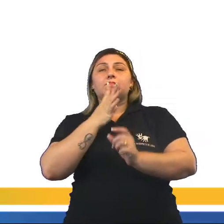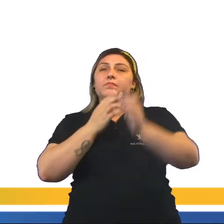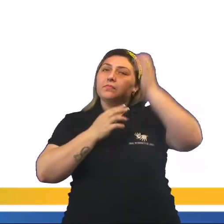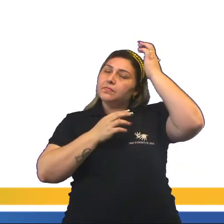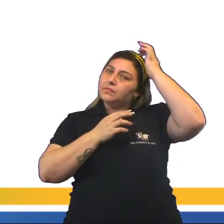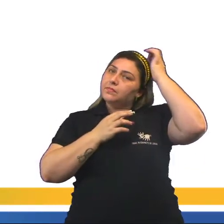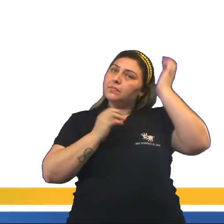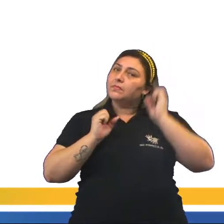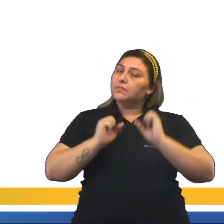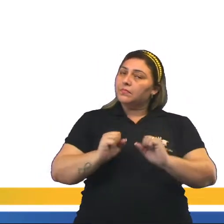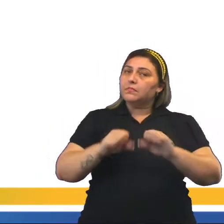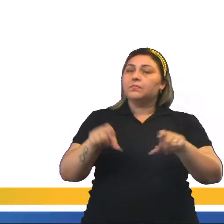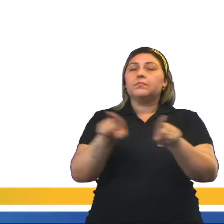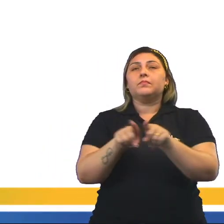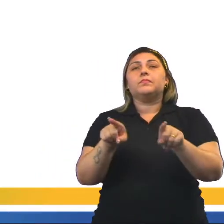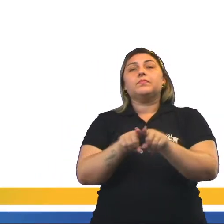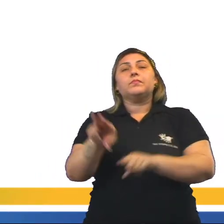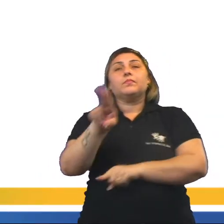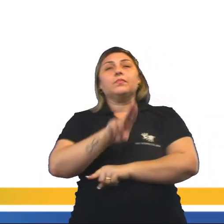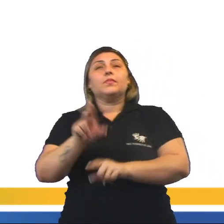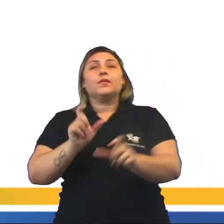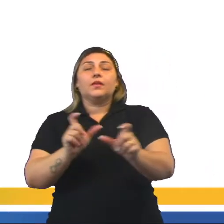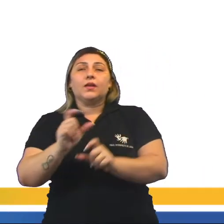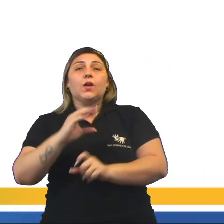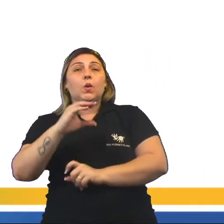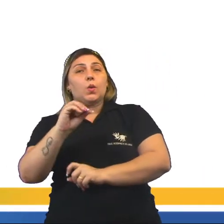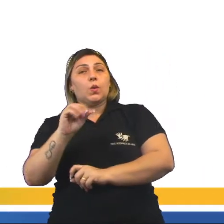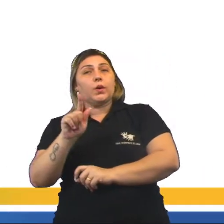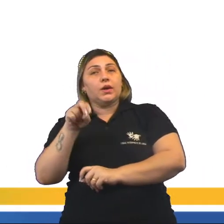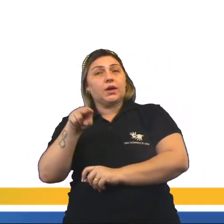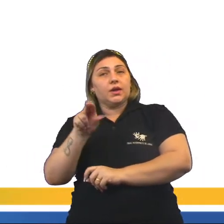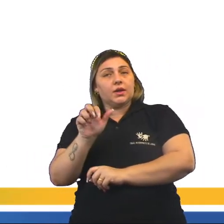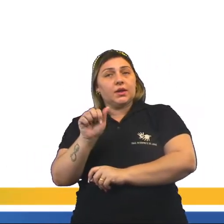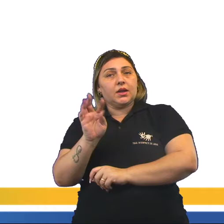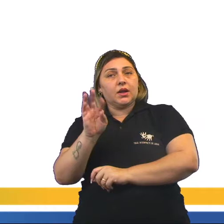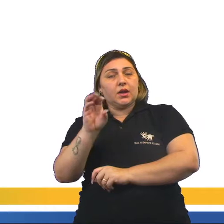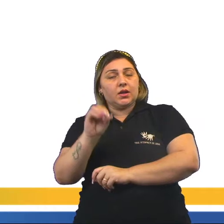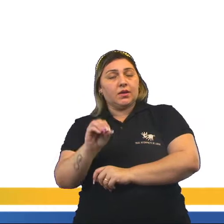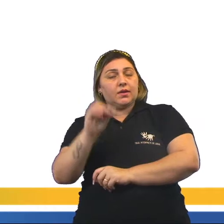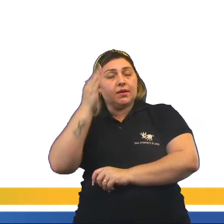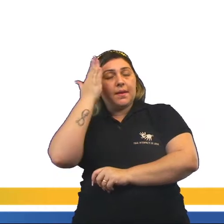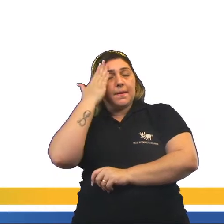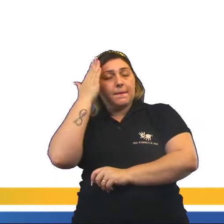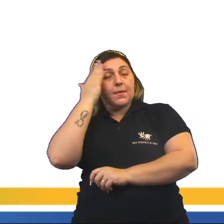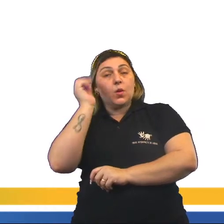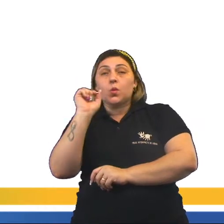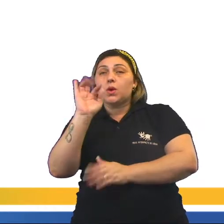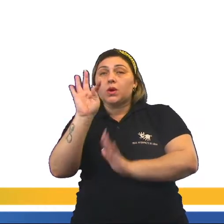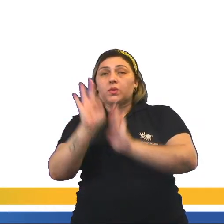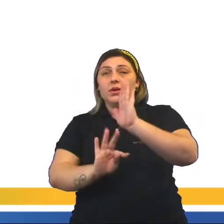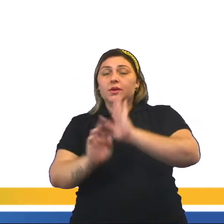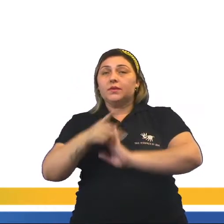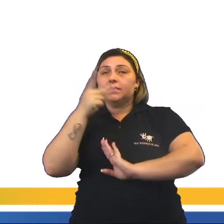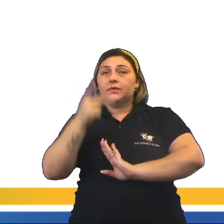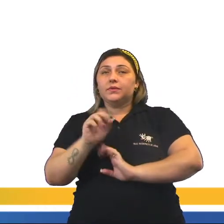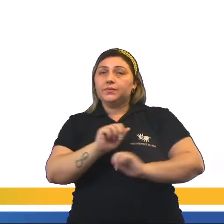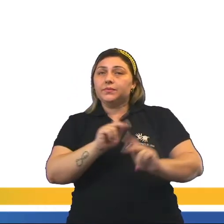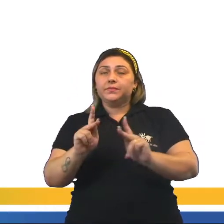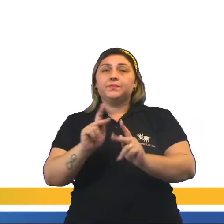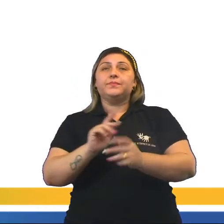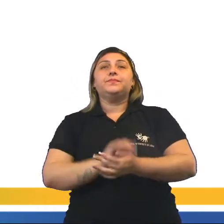né? Vocês podem também usar os cognatos para tentar fazer uma ideia do que o texto está falando, ok? Então prestem bastante atenção.